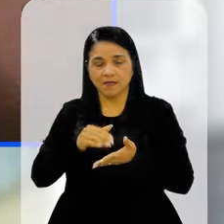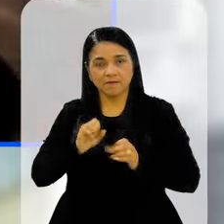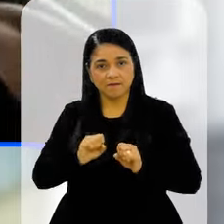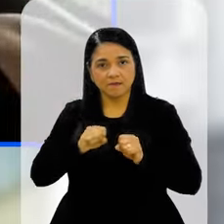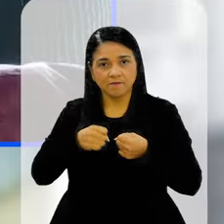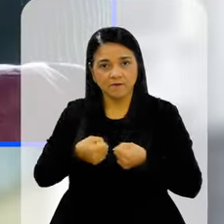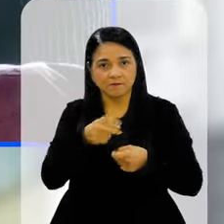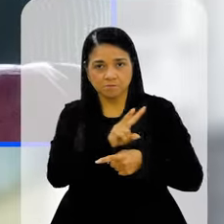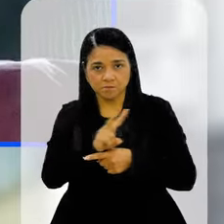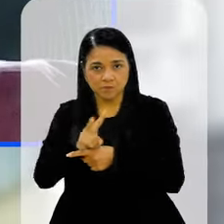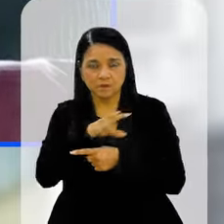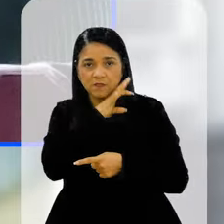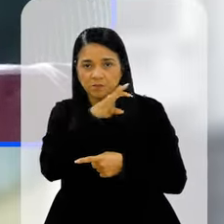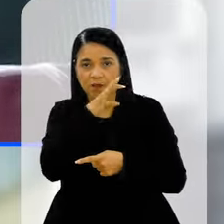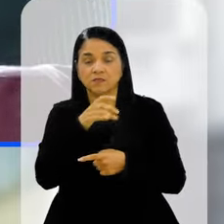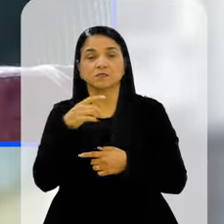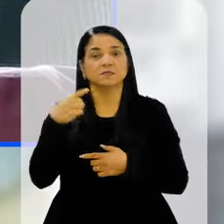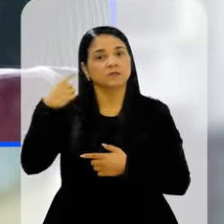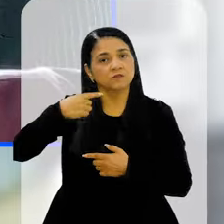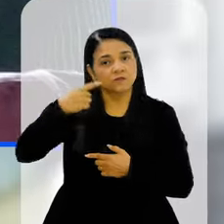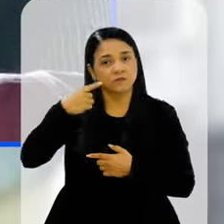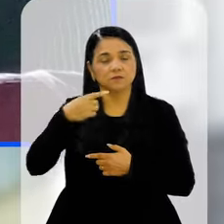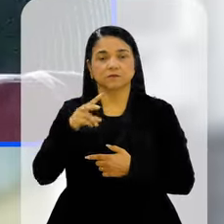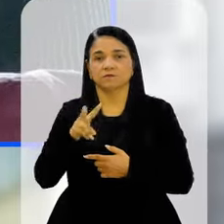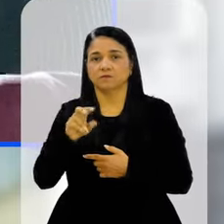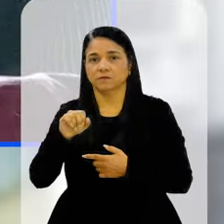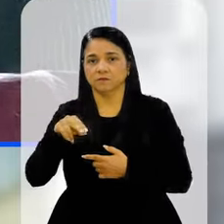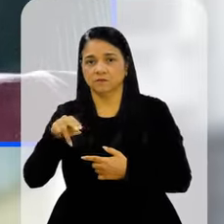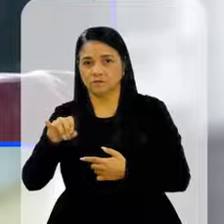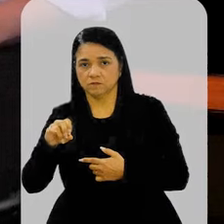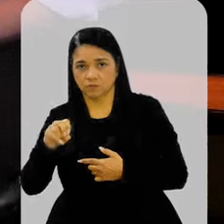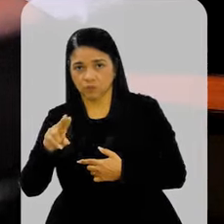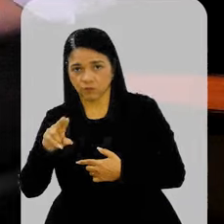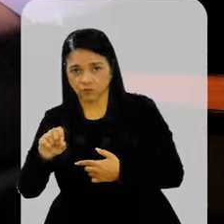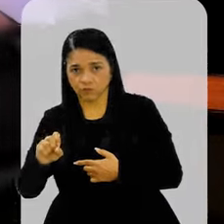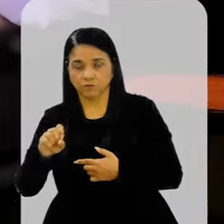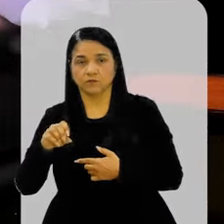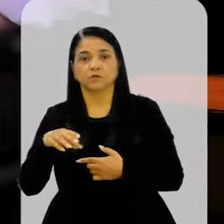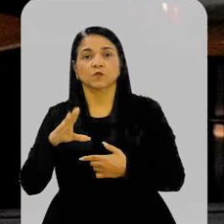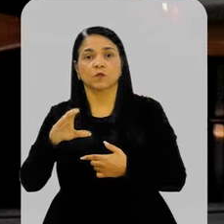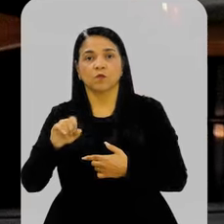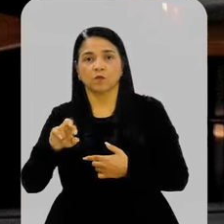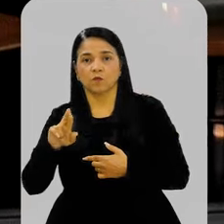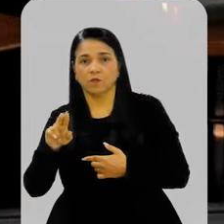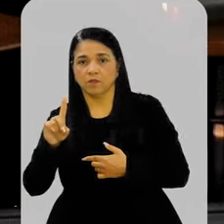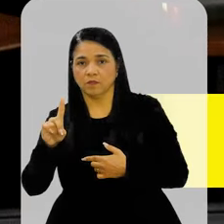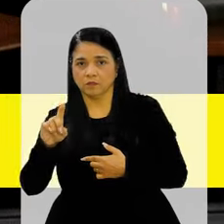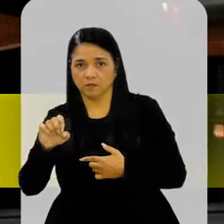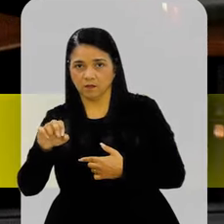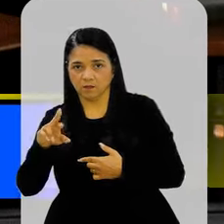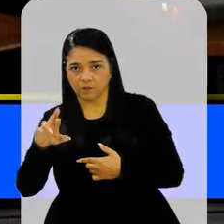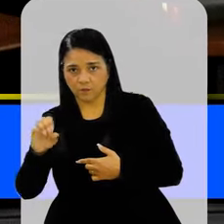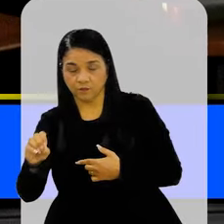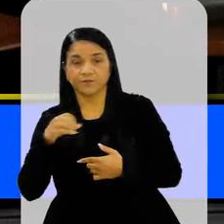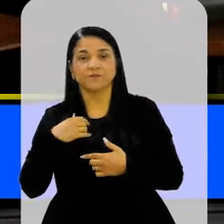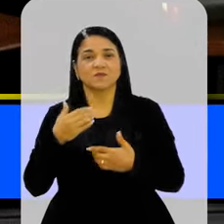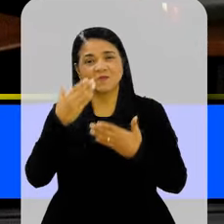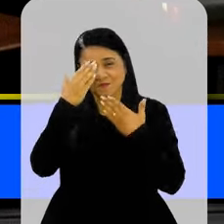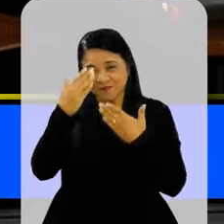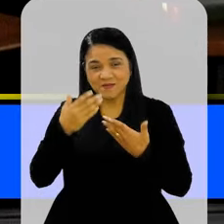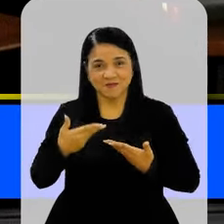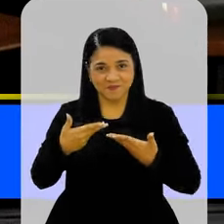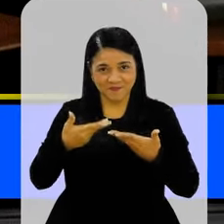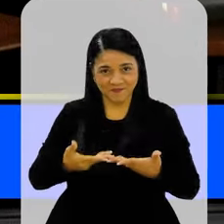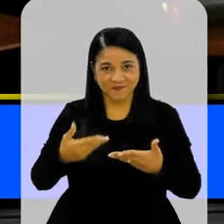de Proteção e Defesa dos Animais e também advogado Vinícius Cordeiro. Obrigado pela presença de vocês. Eu vou começar com a